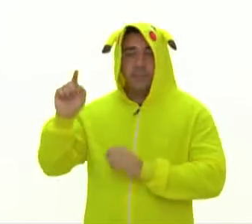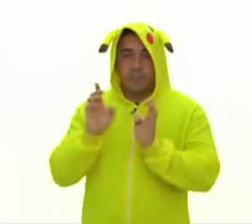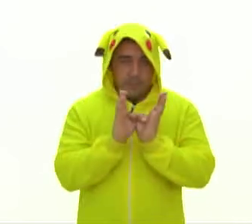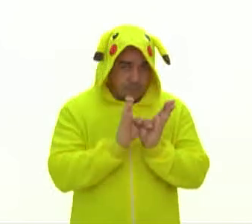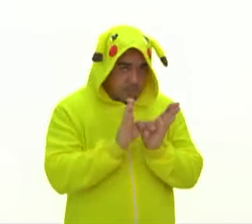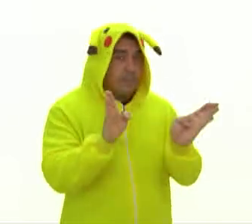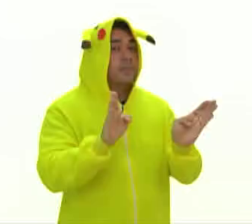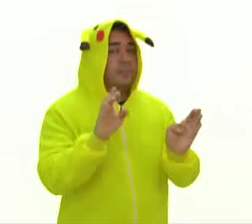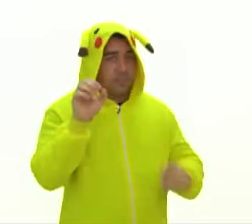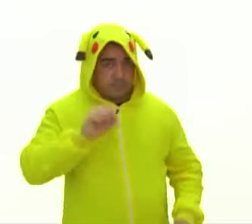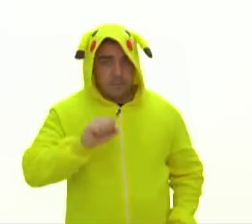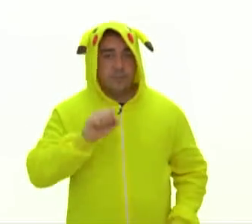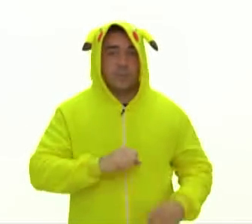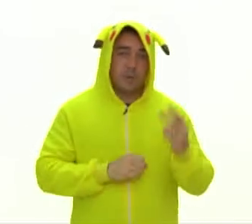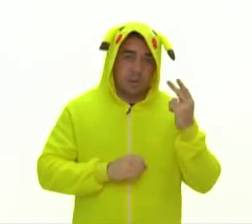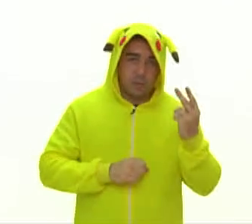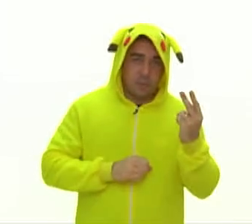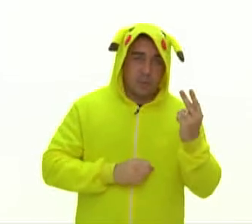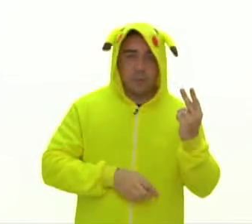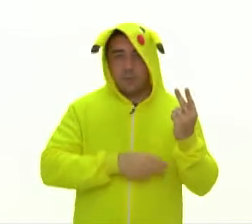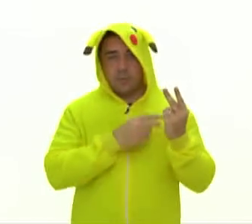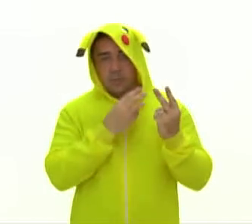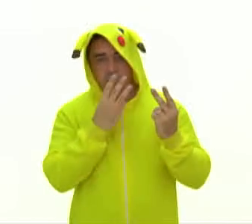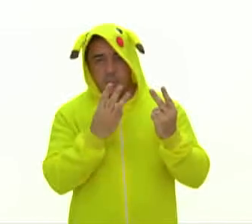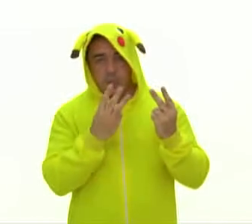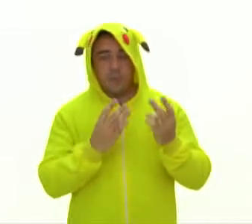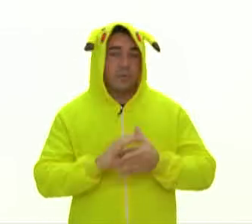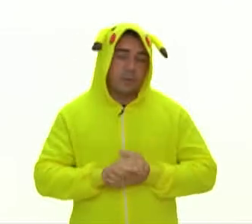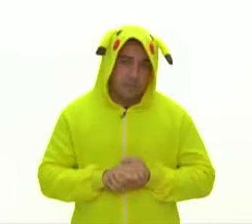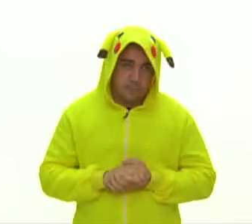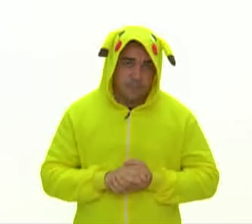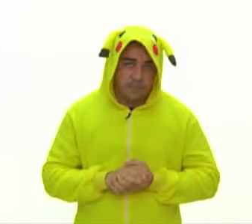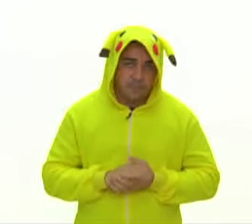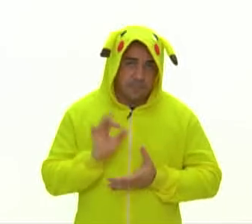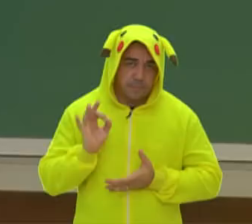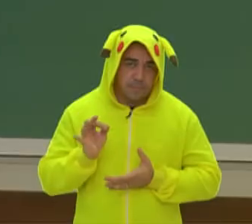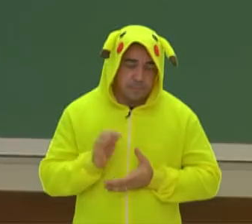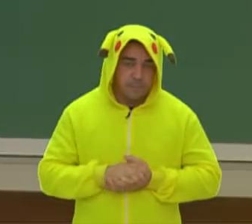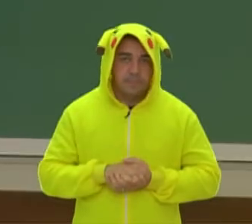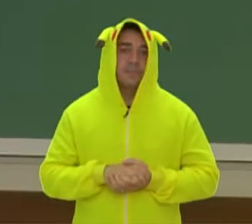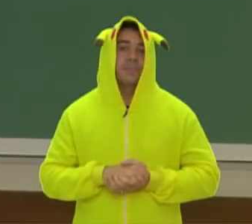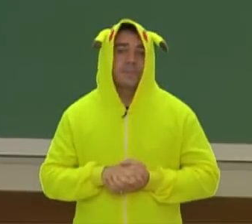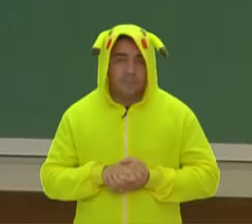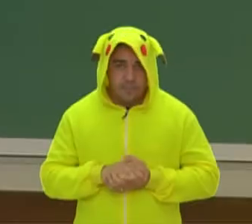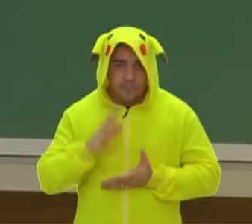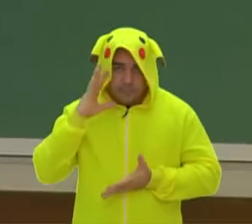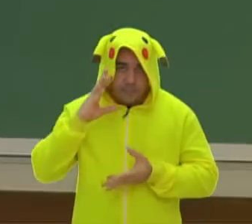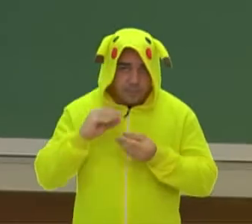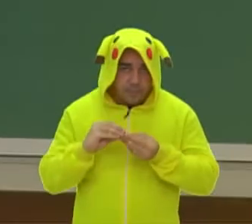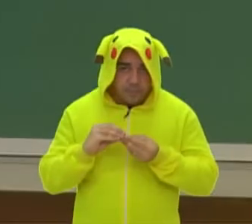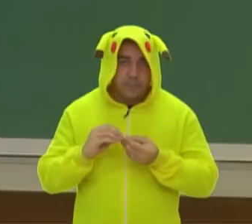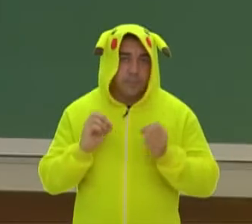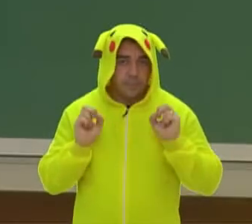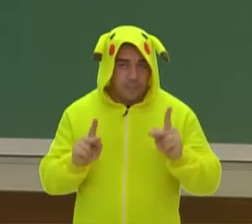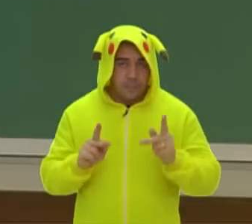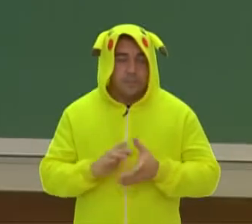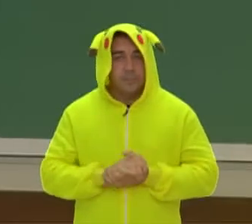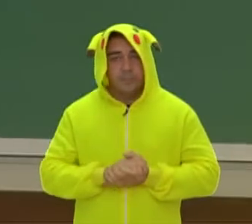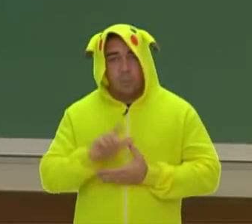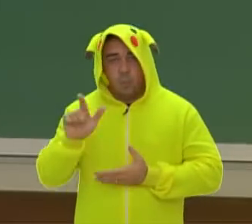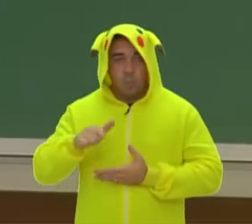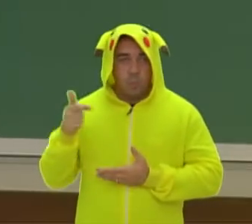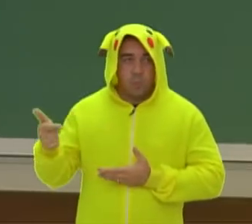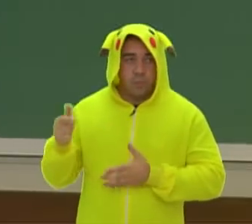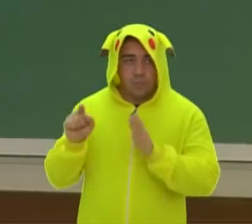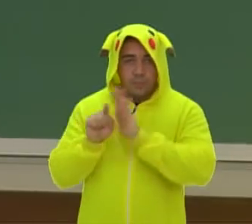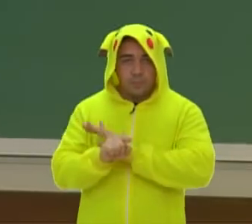evento de cladogênese, que deu origem, né? Formou o indivíduo 2 e o indivíduo 3. Tá? Entenderam? Ok, vamos para a próxima aqui, então.